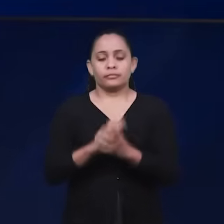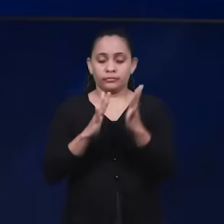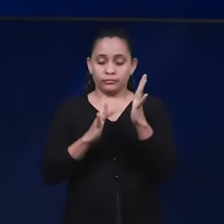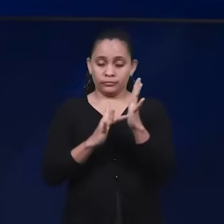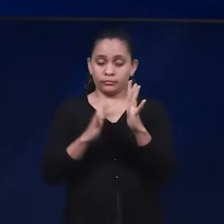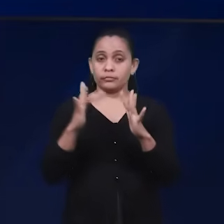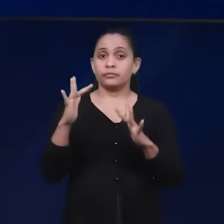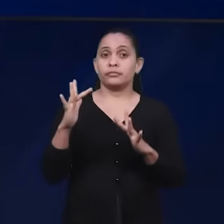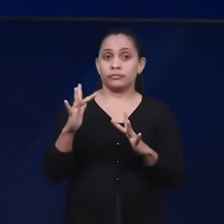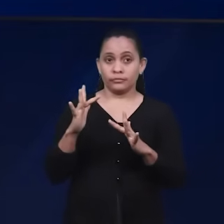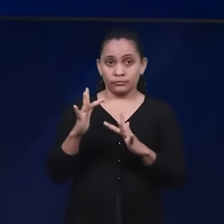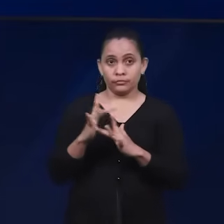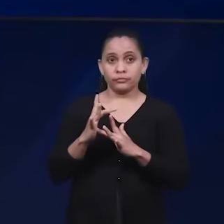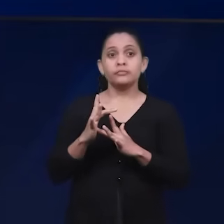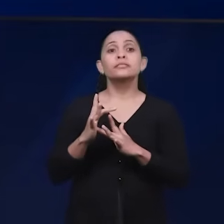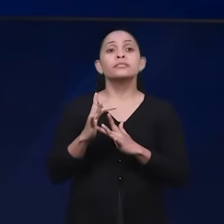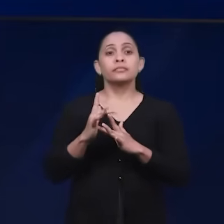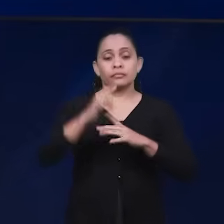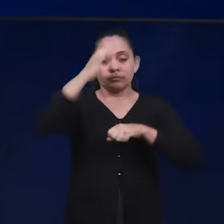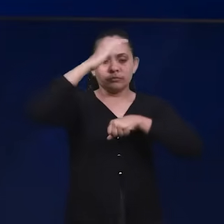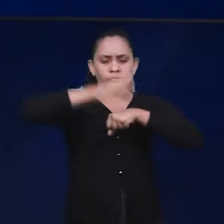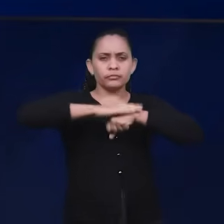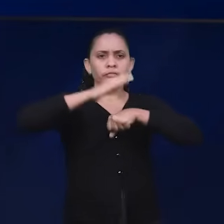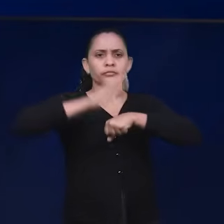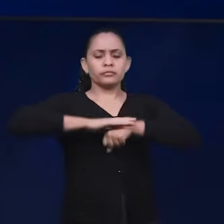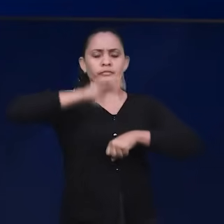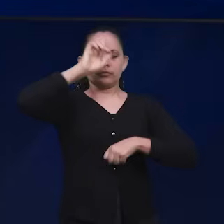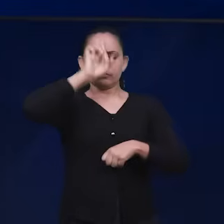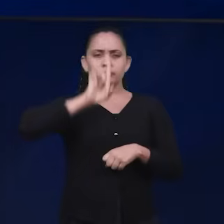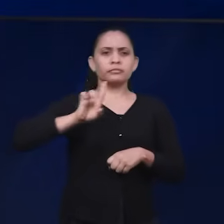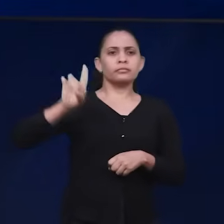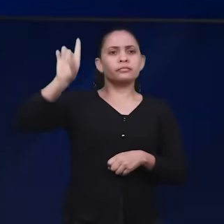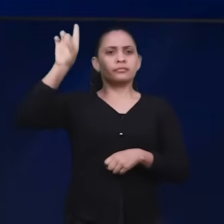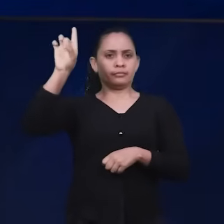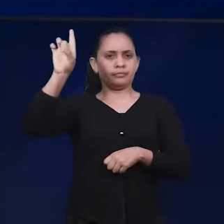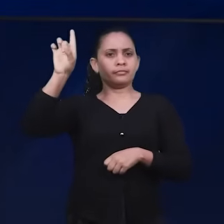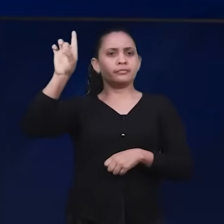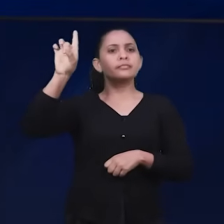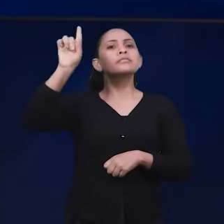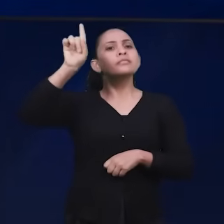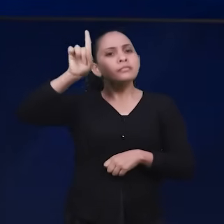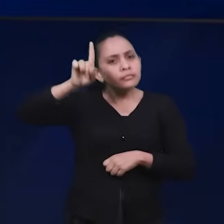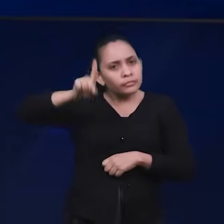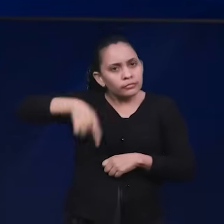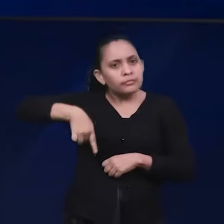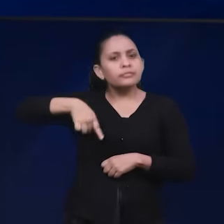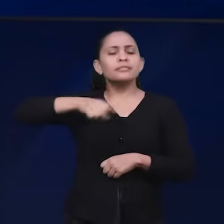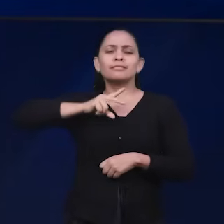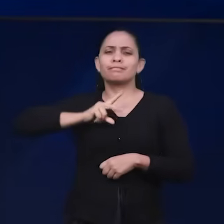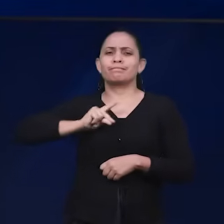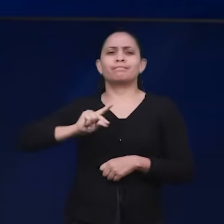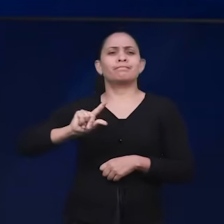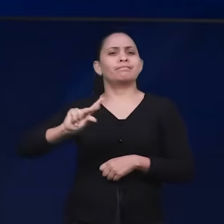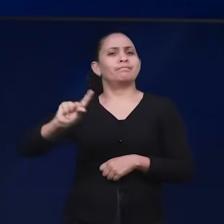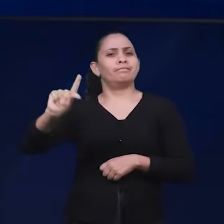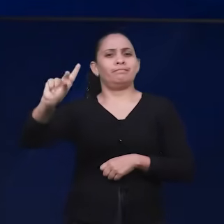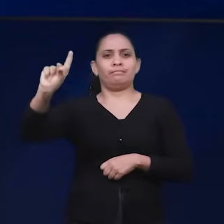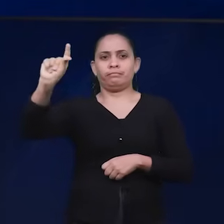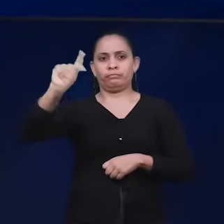Jesus como o Eu Sou, o Deus Eu Sou, aquele que é